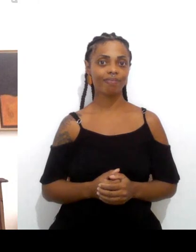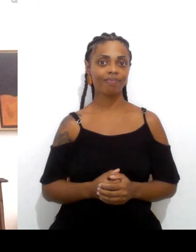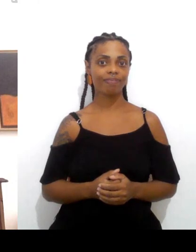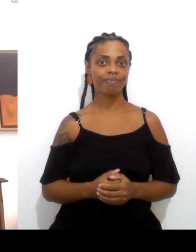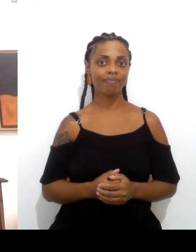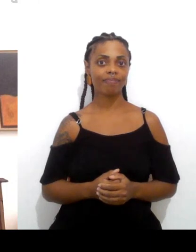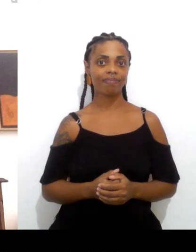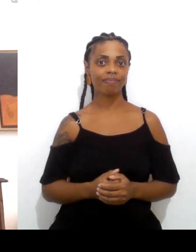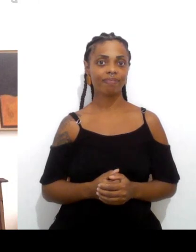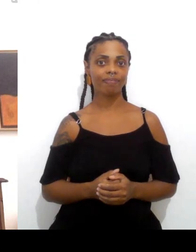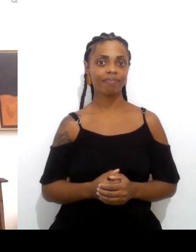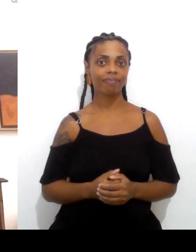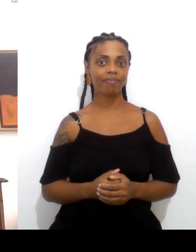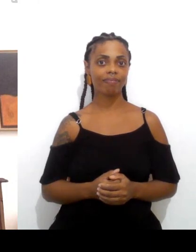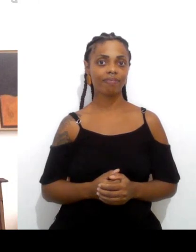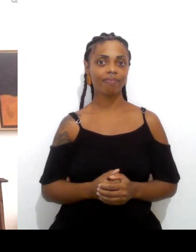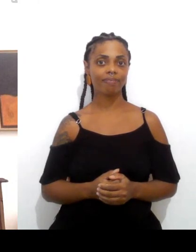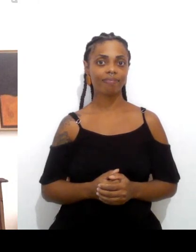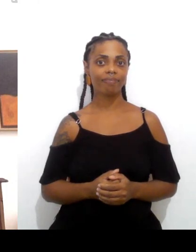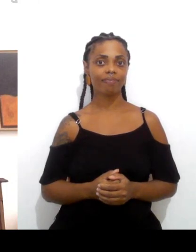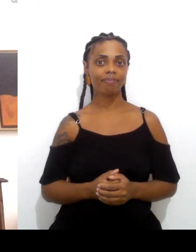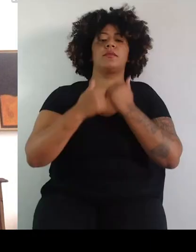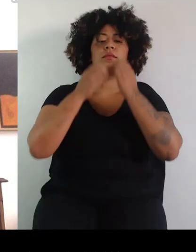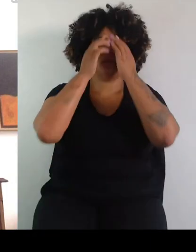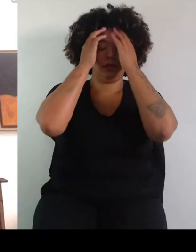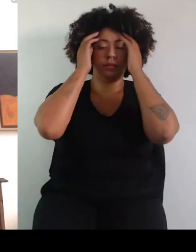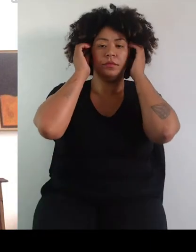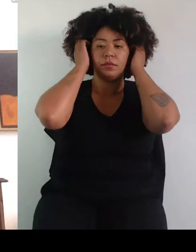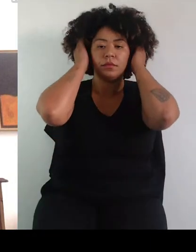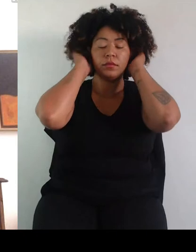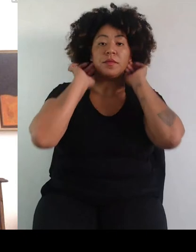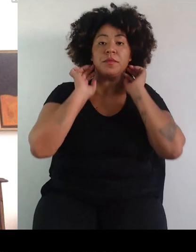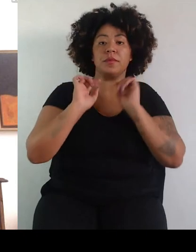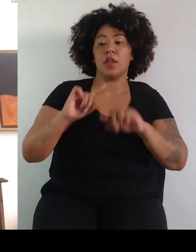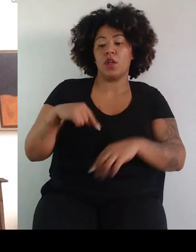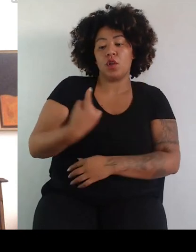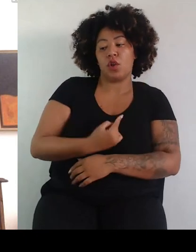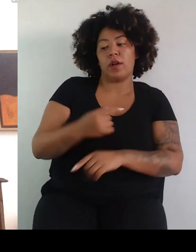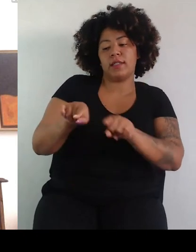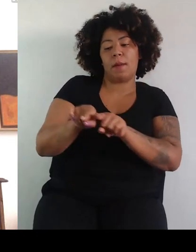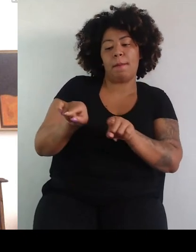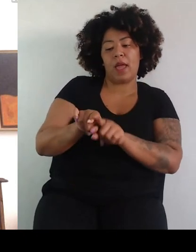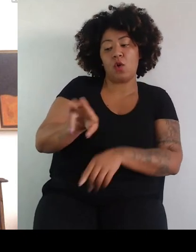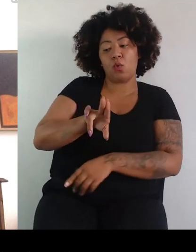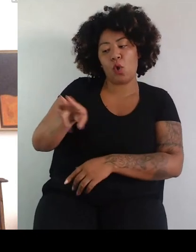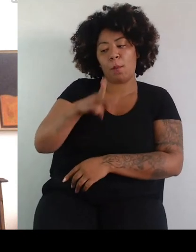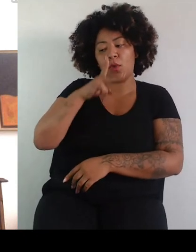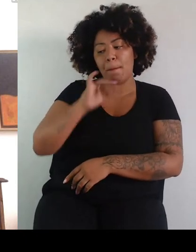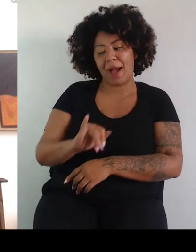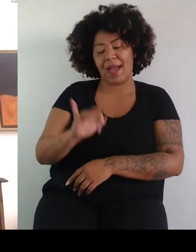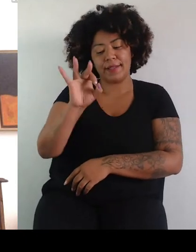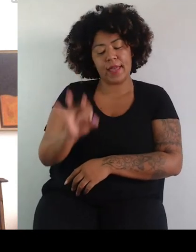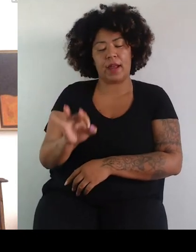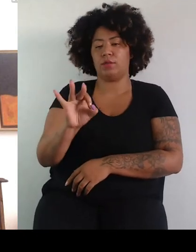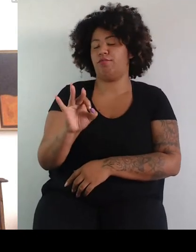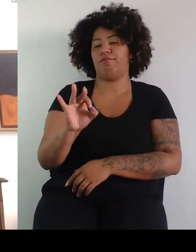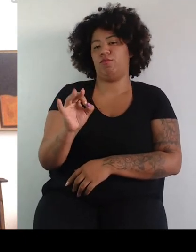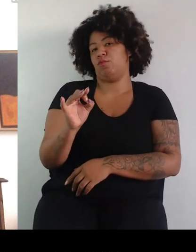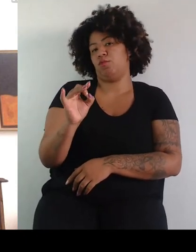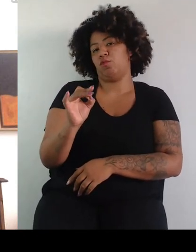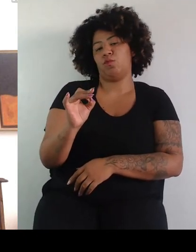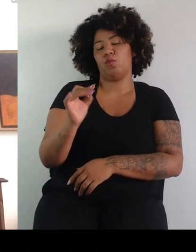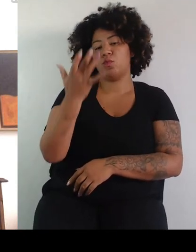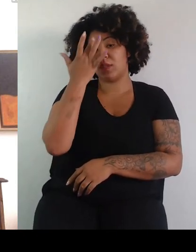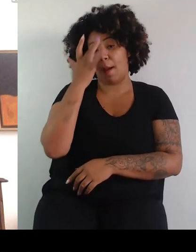nós certamente não sabíamos Qual era o nome completo do pai dele todas essas coisas hoje já se